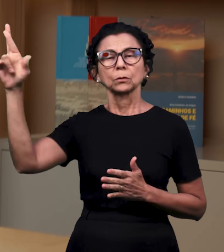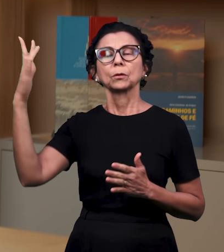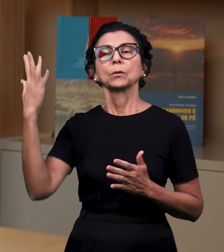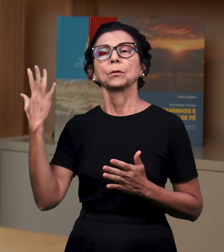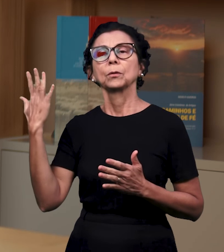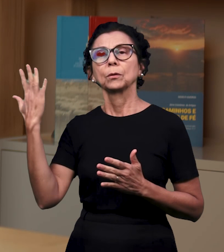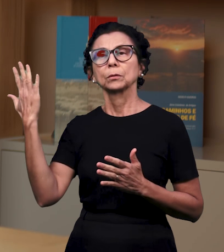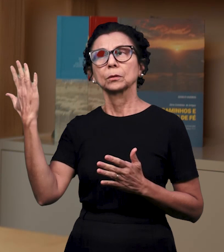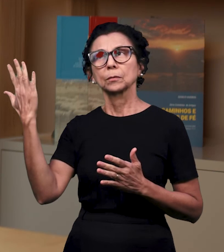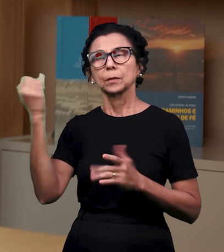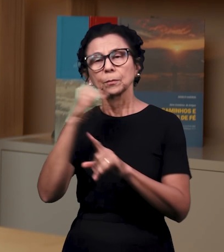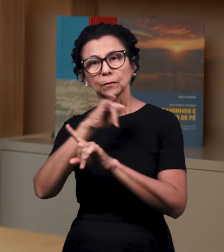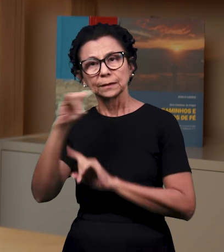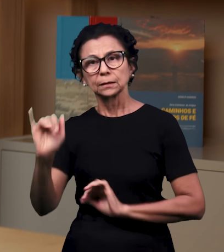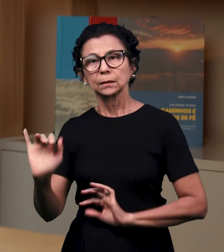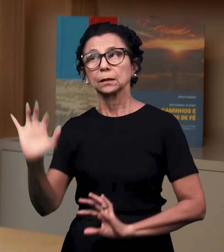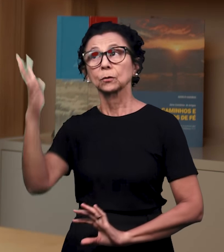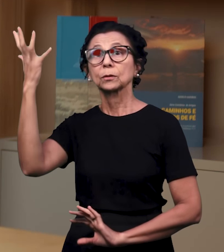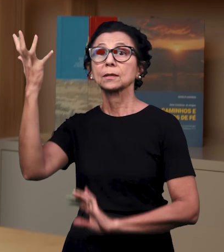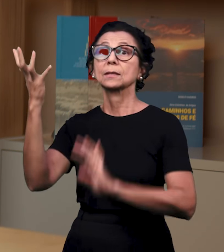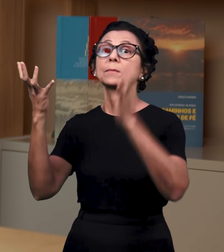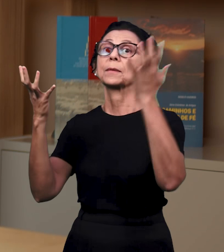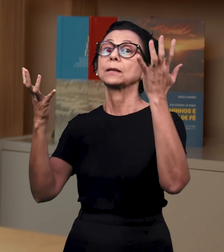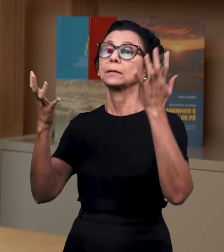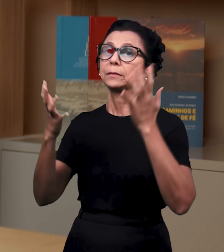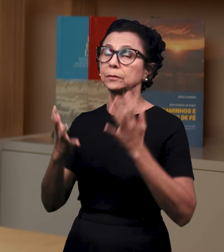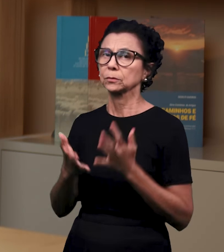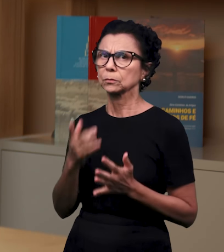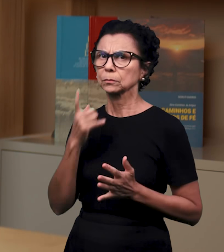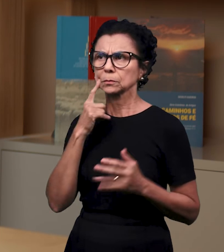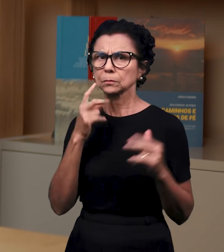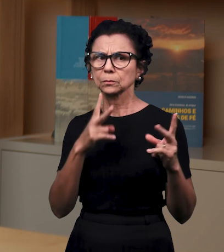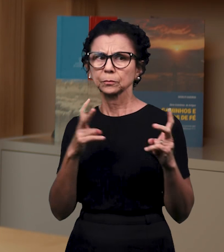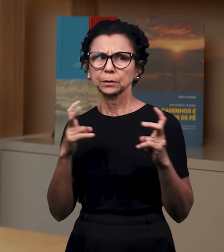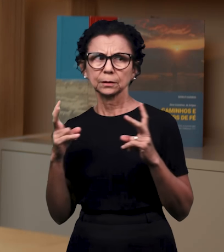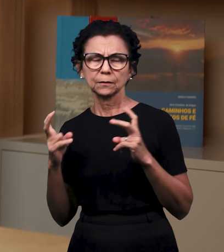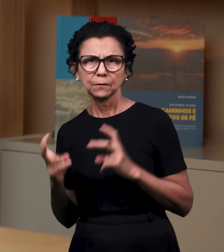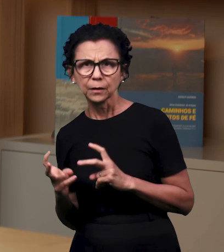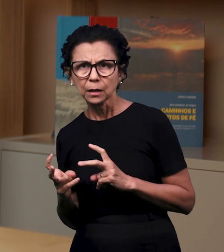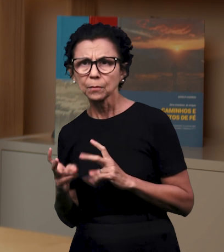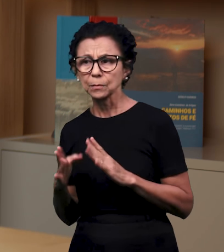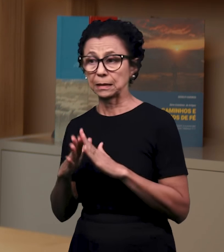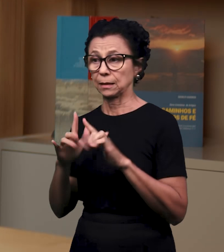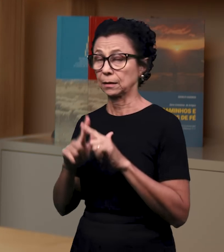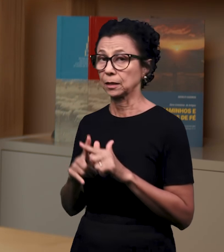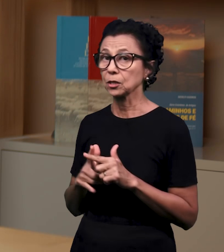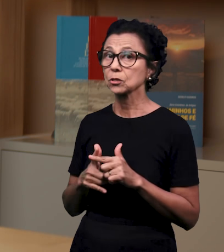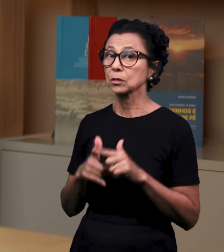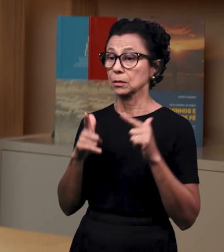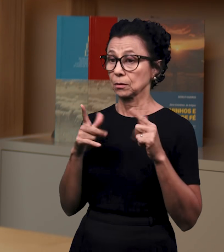nossa caminhada. A palavra de Deus diz que os sinais seguirão aos que creem, né? Está até no próximo